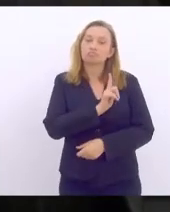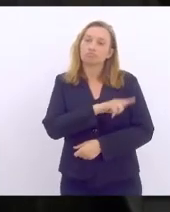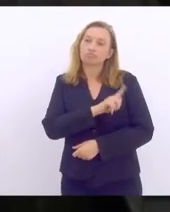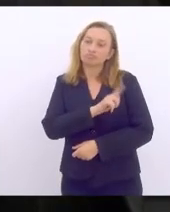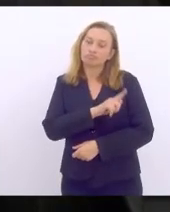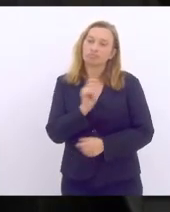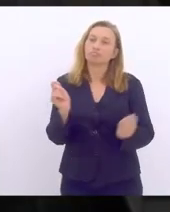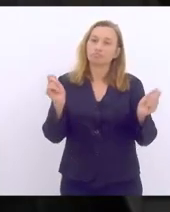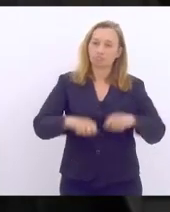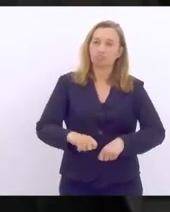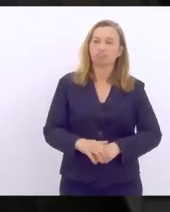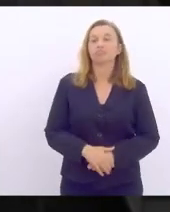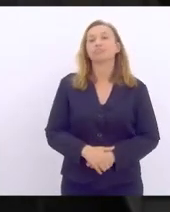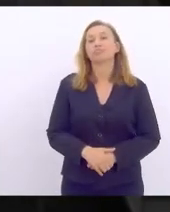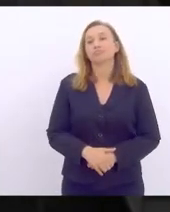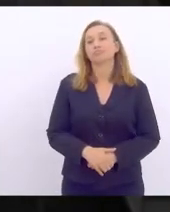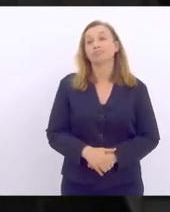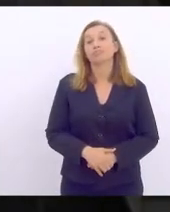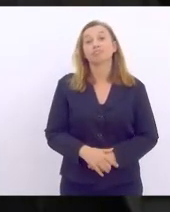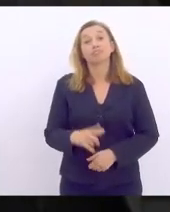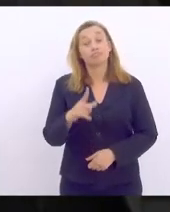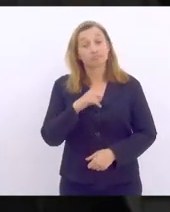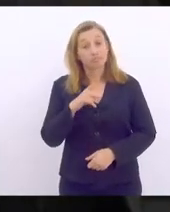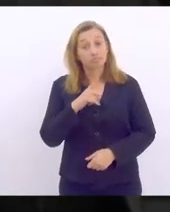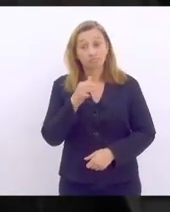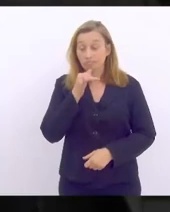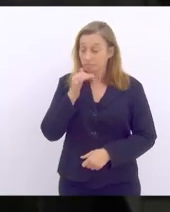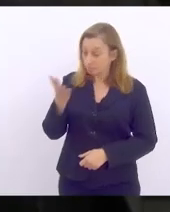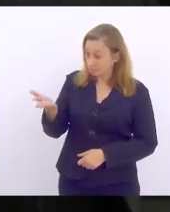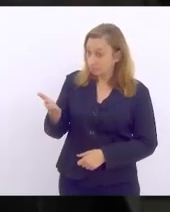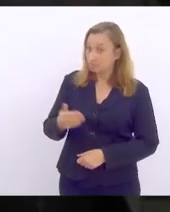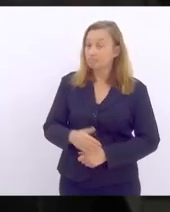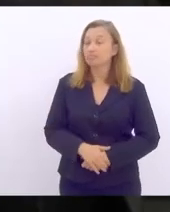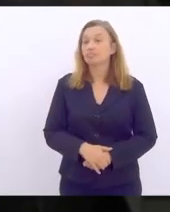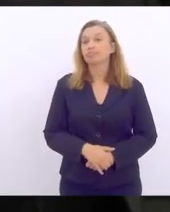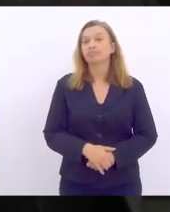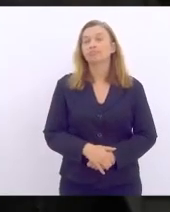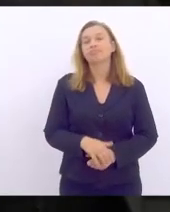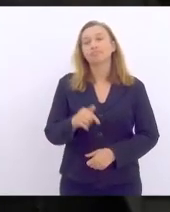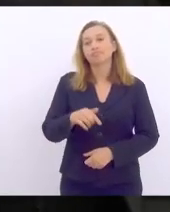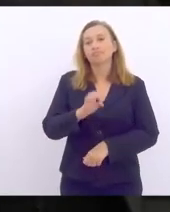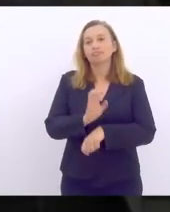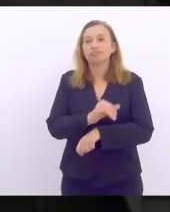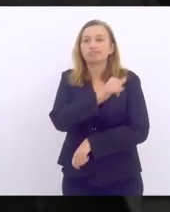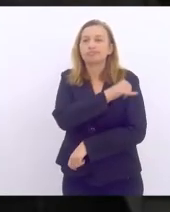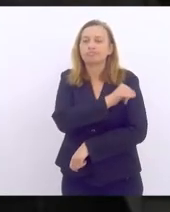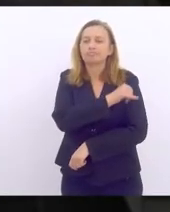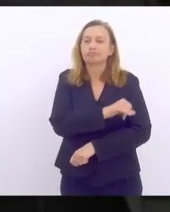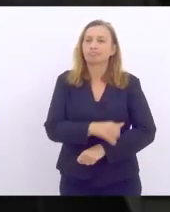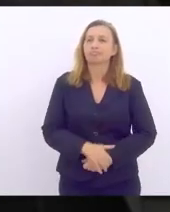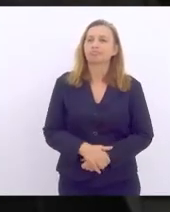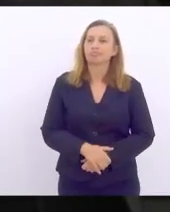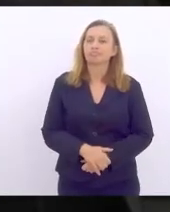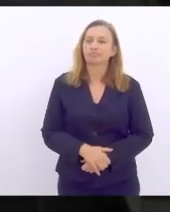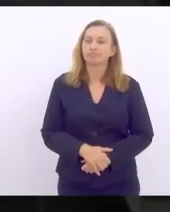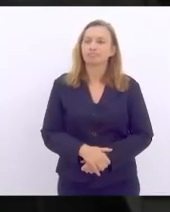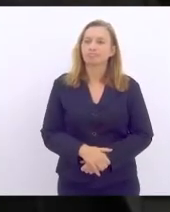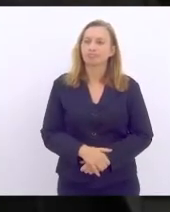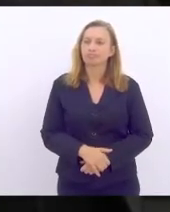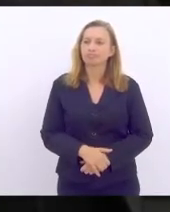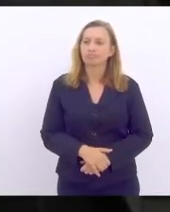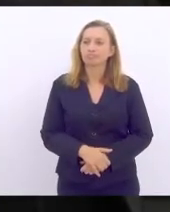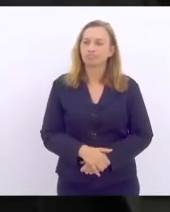competente temos o exemplo aqui no estado do Rio de Janeiro e não é